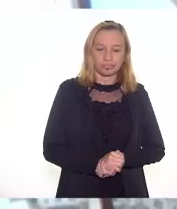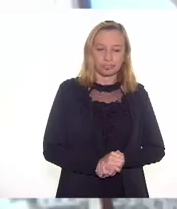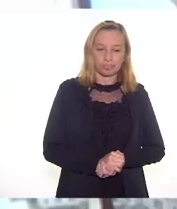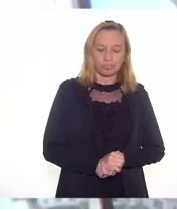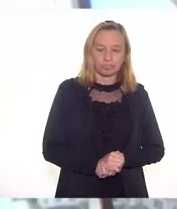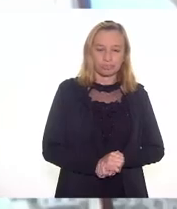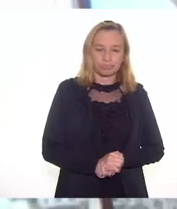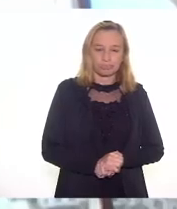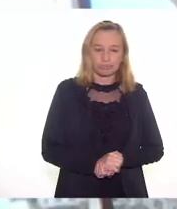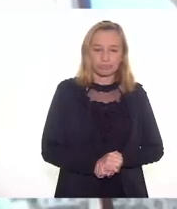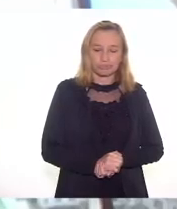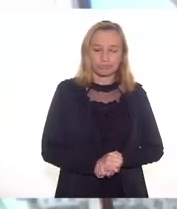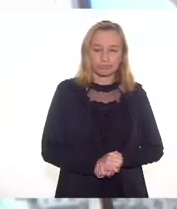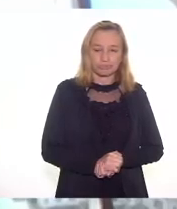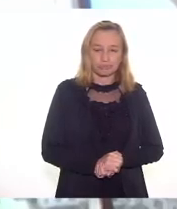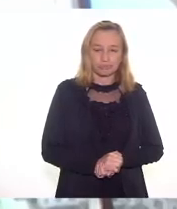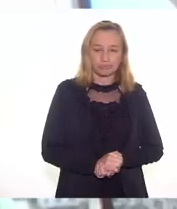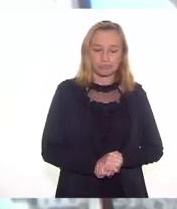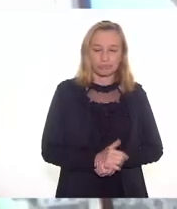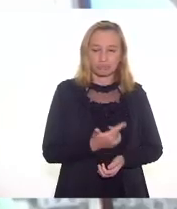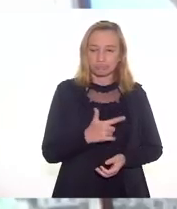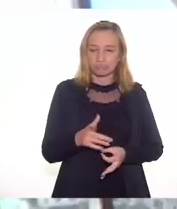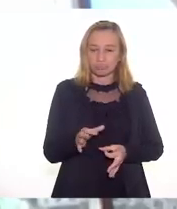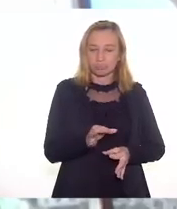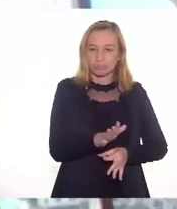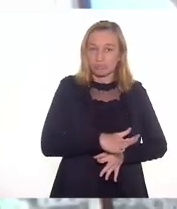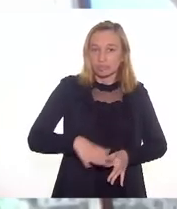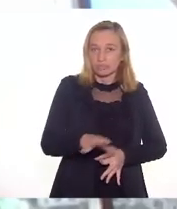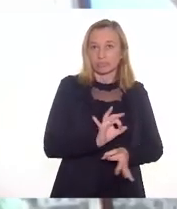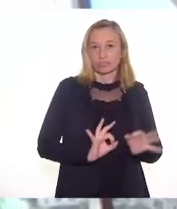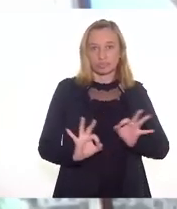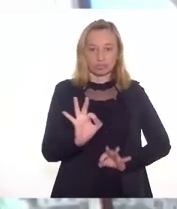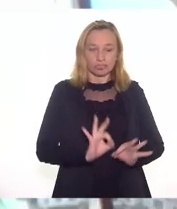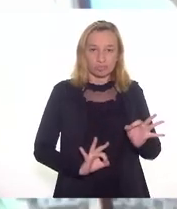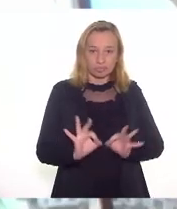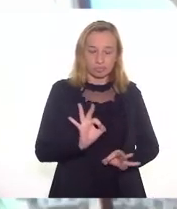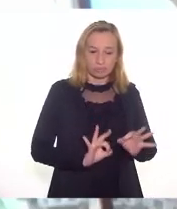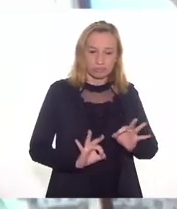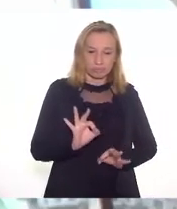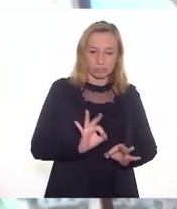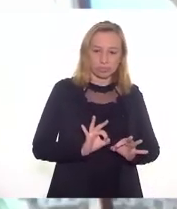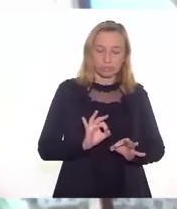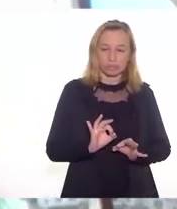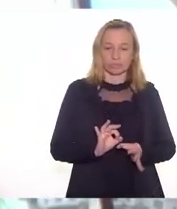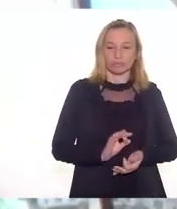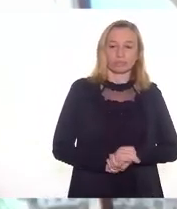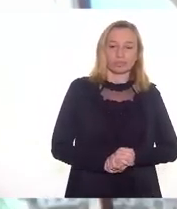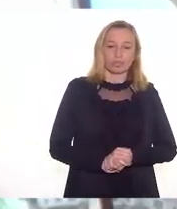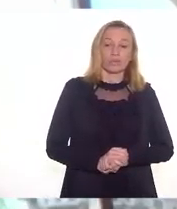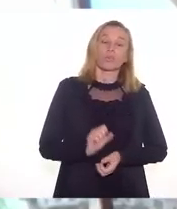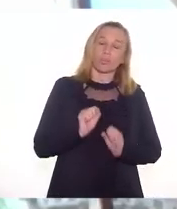comportam esse público organizado. E a generalização